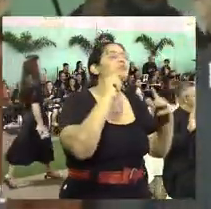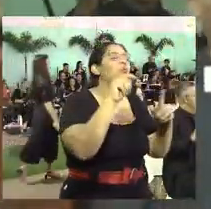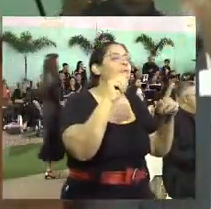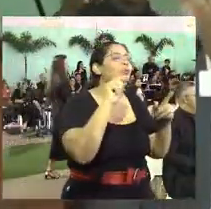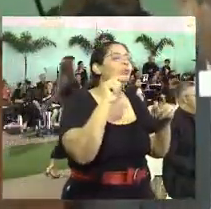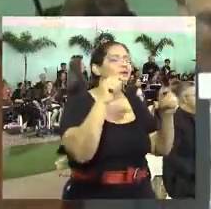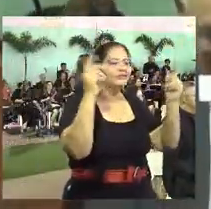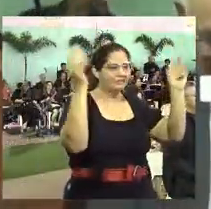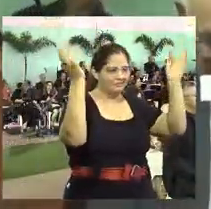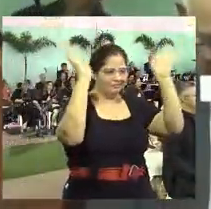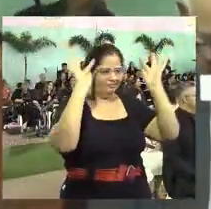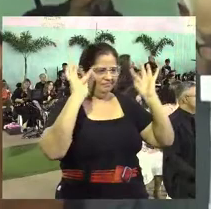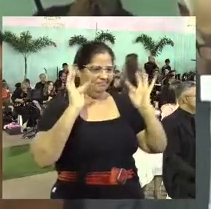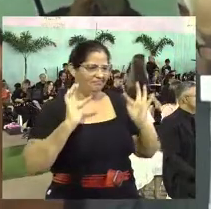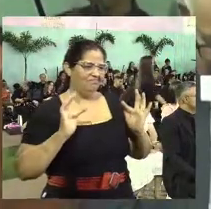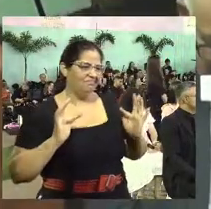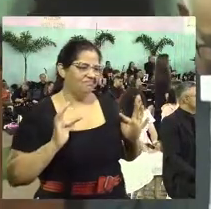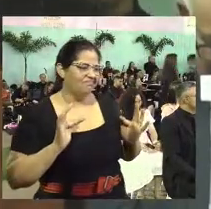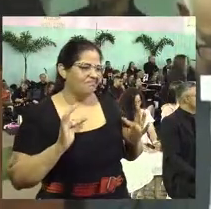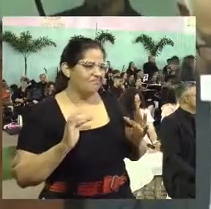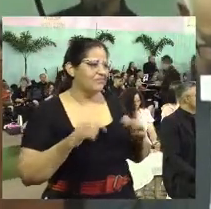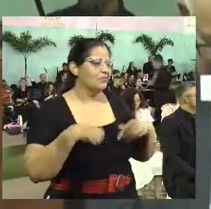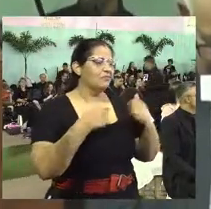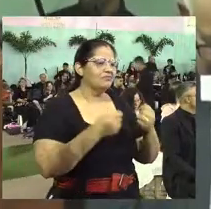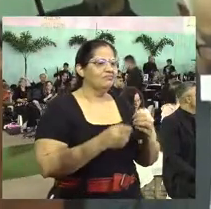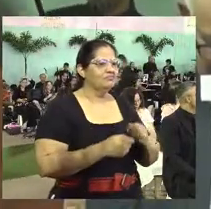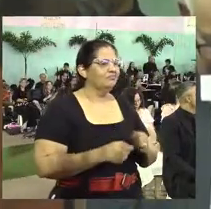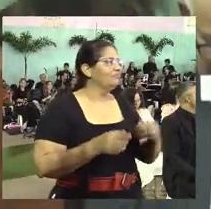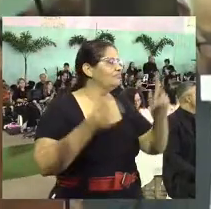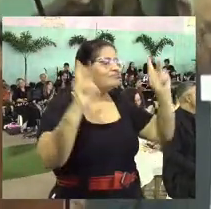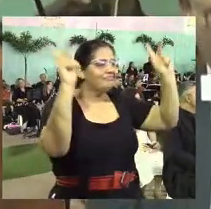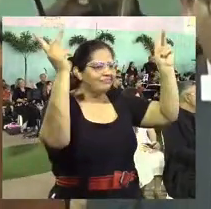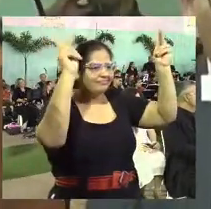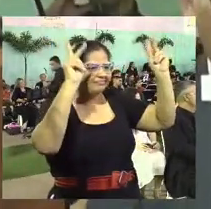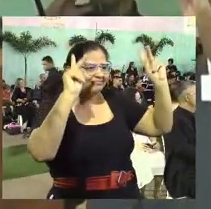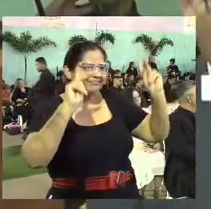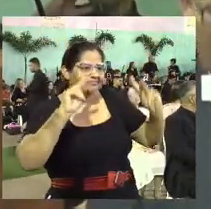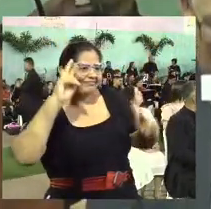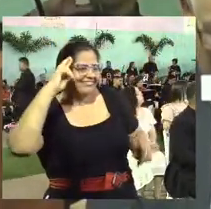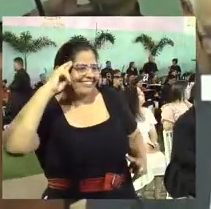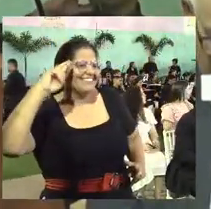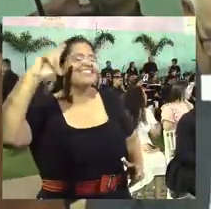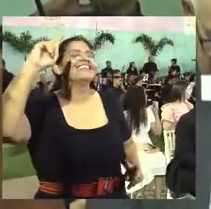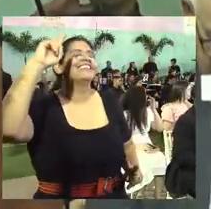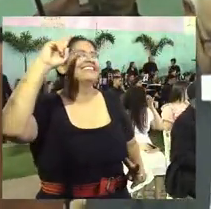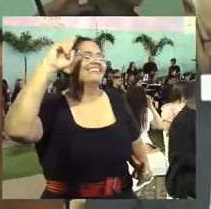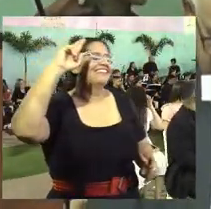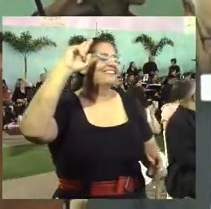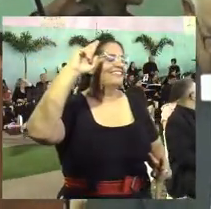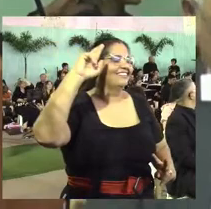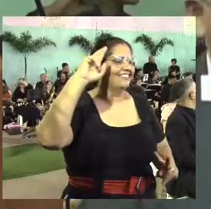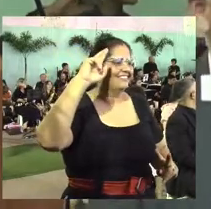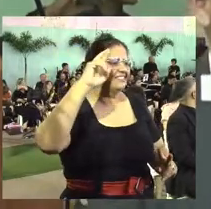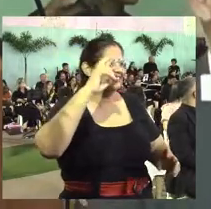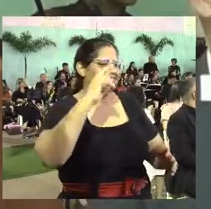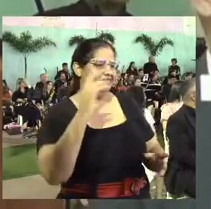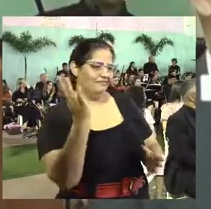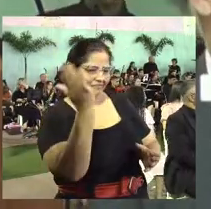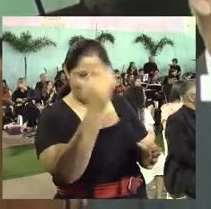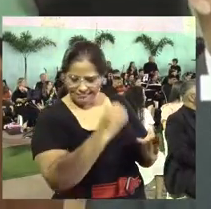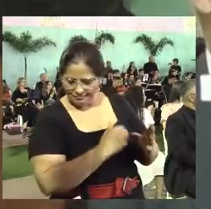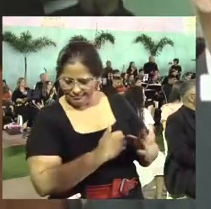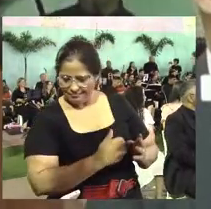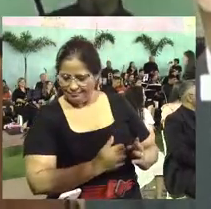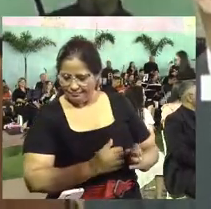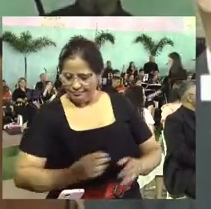e nessa rica oportunidade eu quero cumprimentar o povo de Deus com a paz do Senhor Vamos louvar a Deus